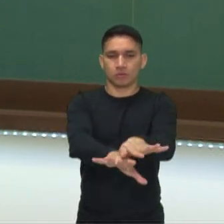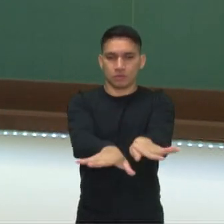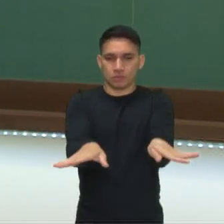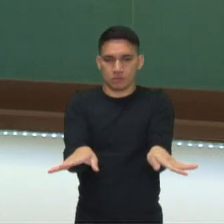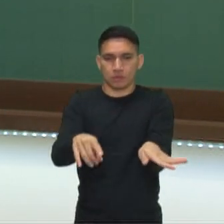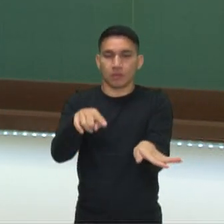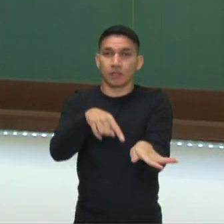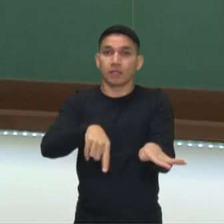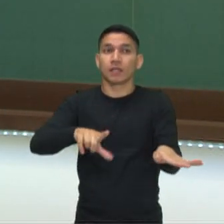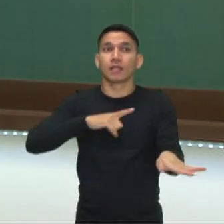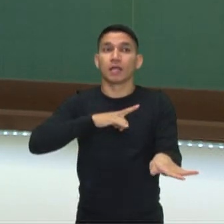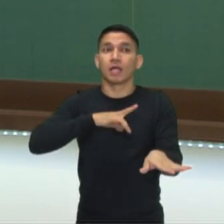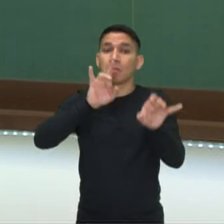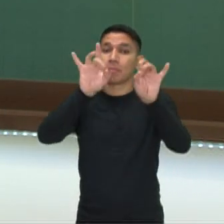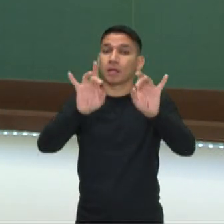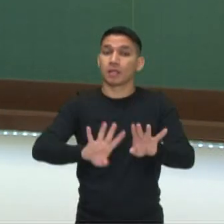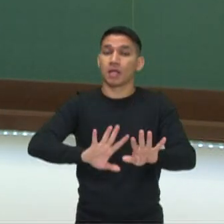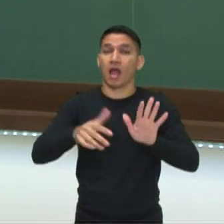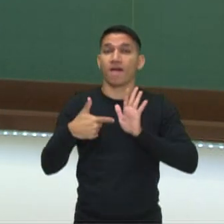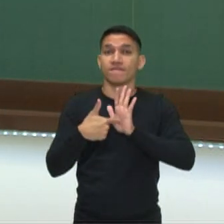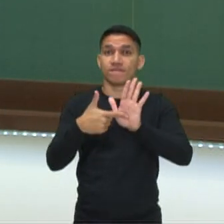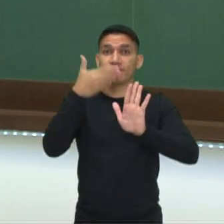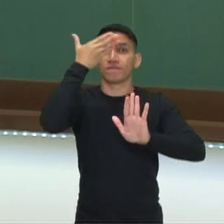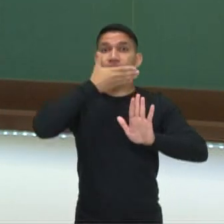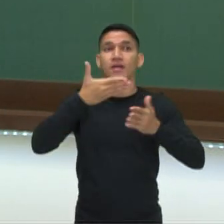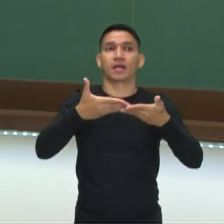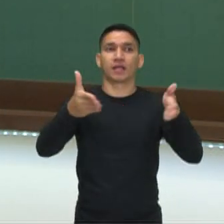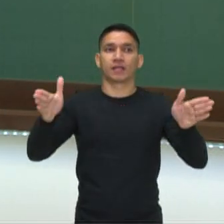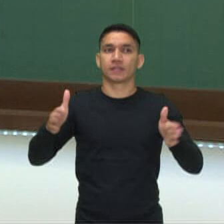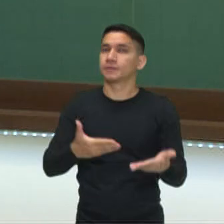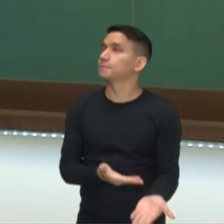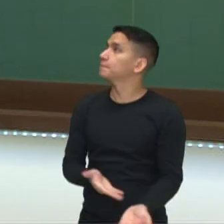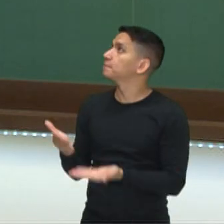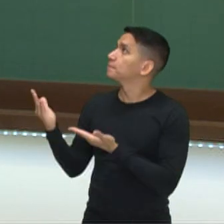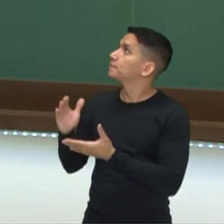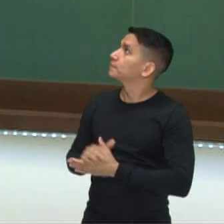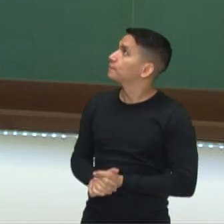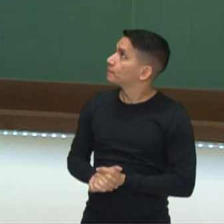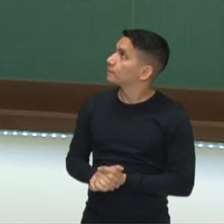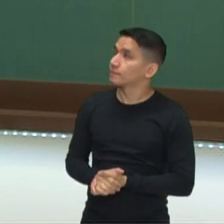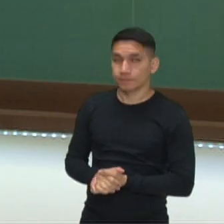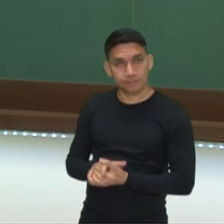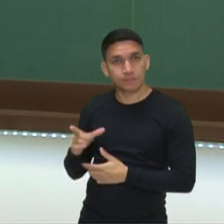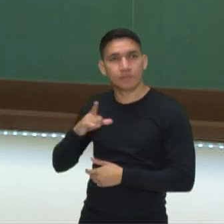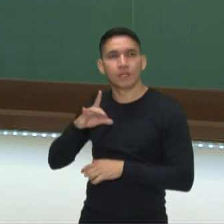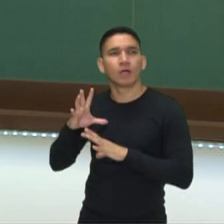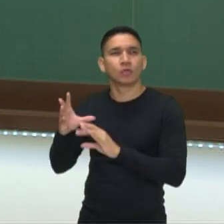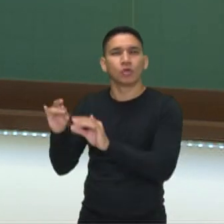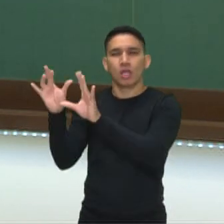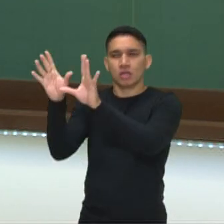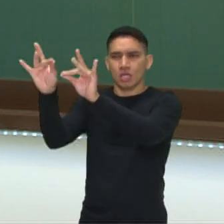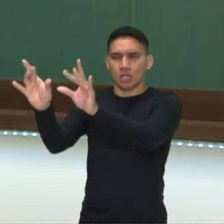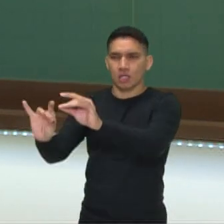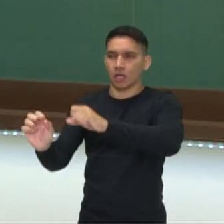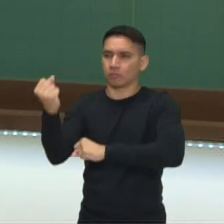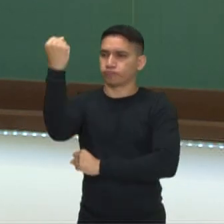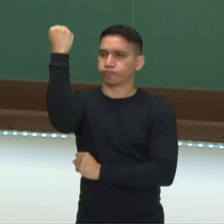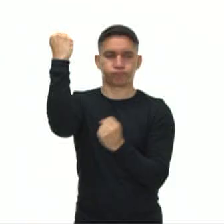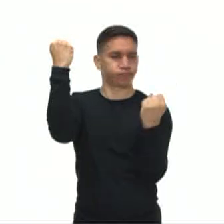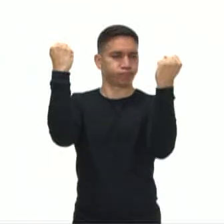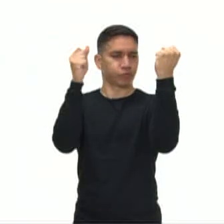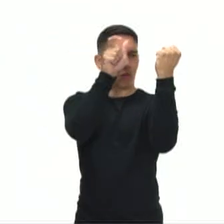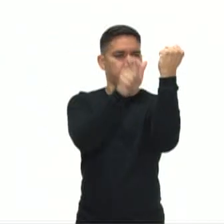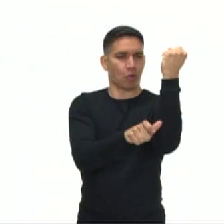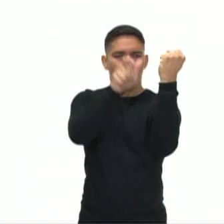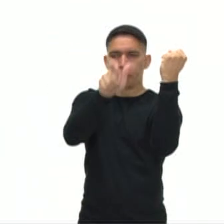alguma coisa especial, era colocada na parte da frente, os vãos estão aqui nessa parte de trás, existe toda uma decoração com colunas, com dourado, com